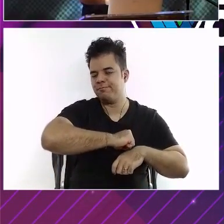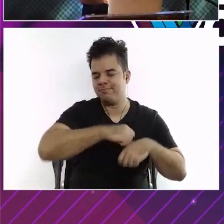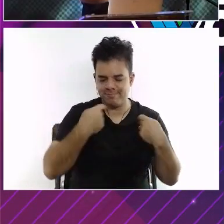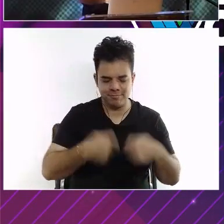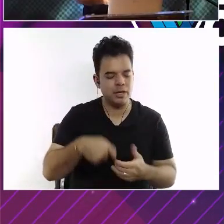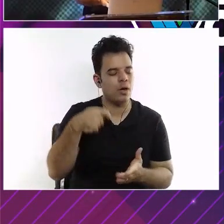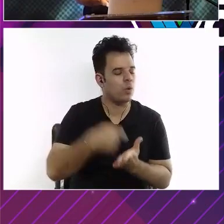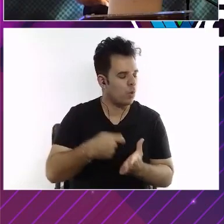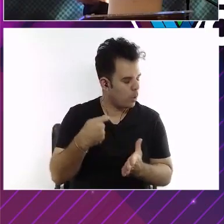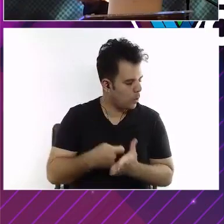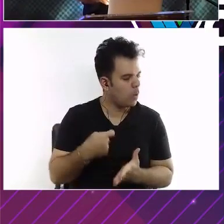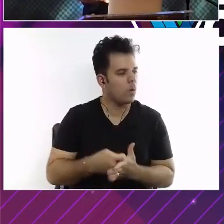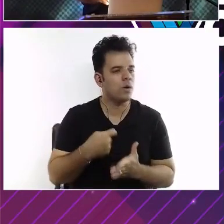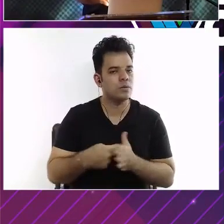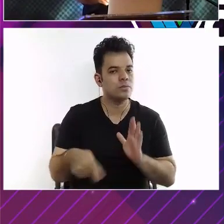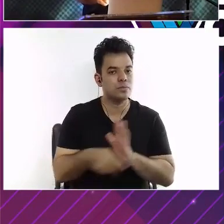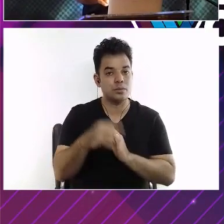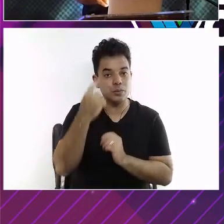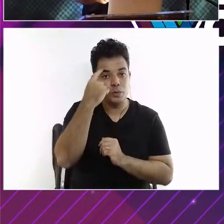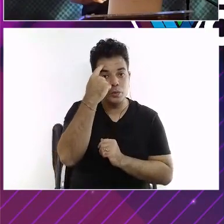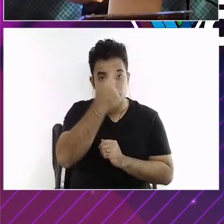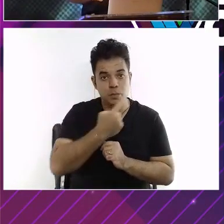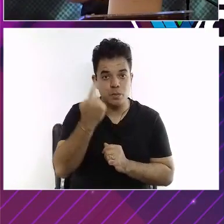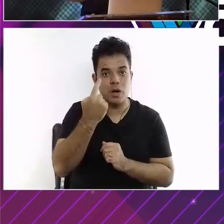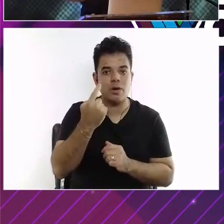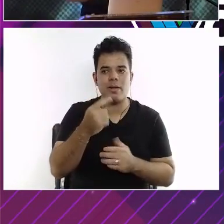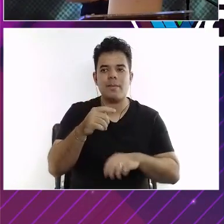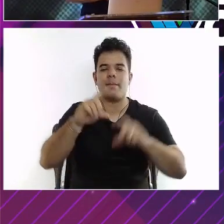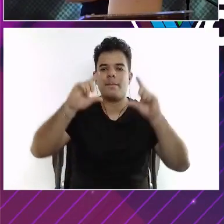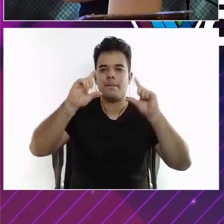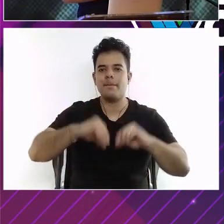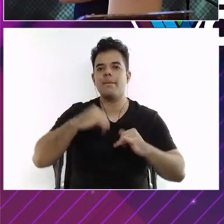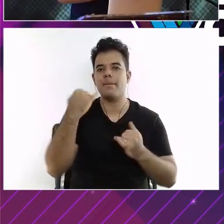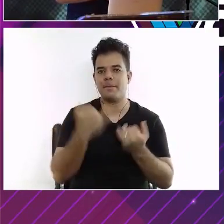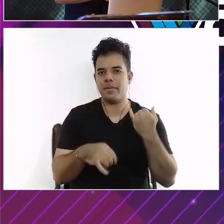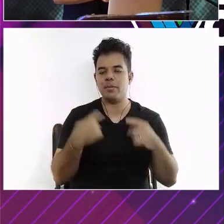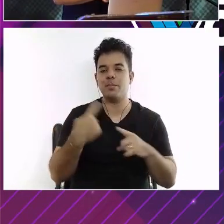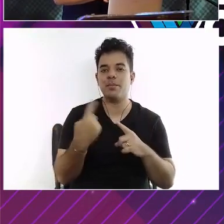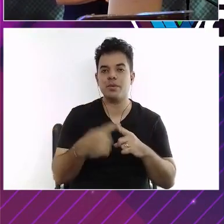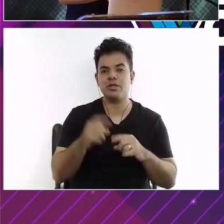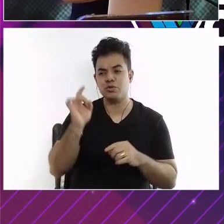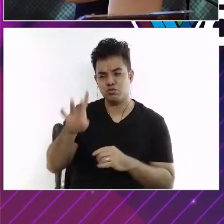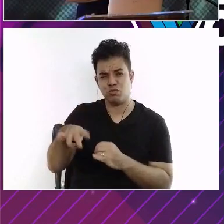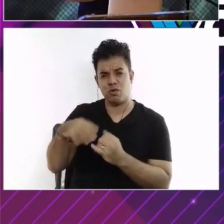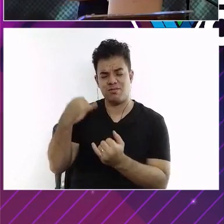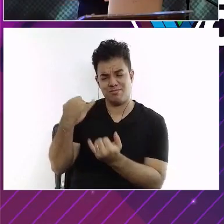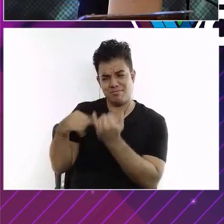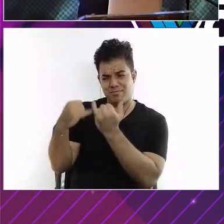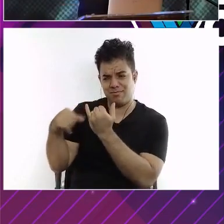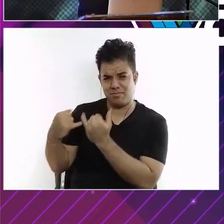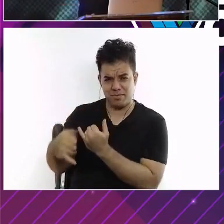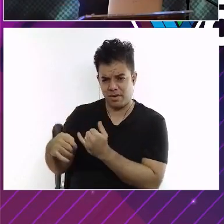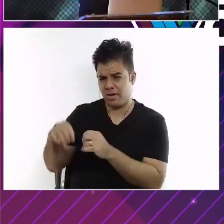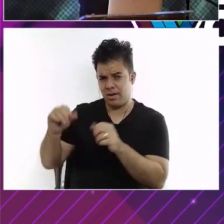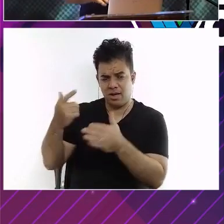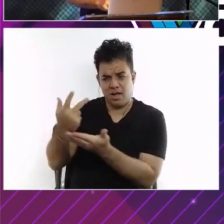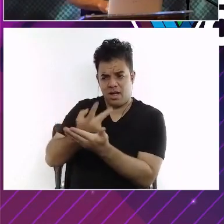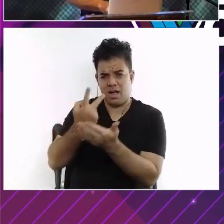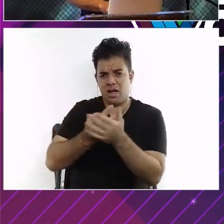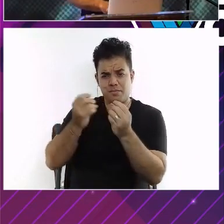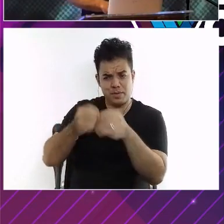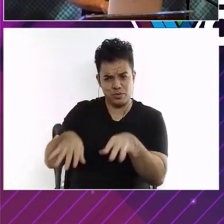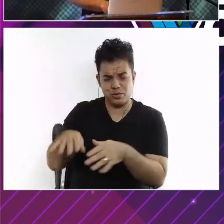nas bordas para menos de 1 hora, para só falharem 1/3 de todos os projetos. Tá certo? Em que